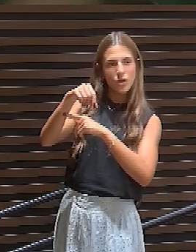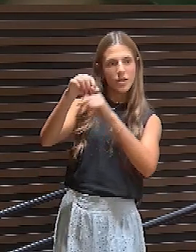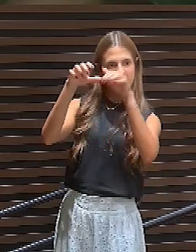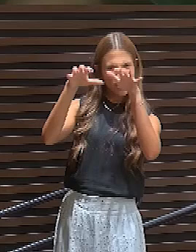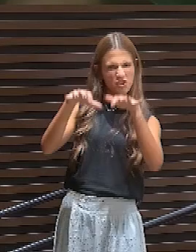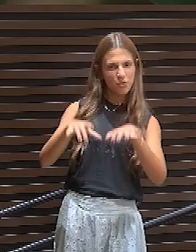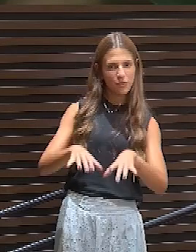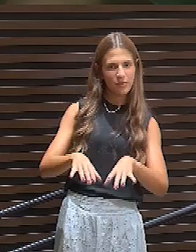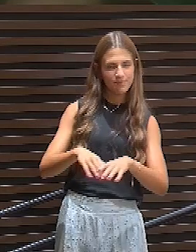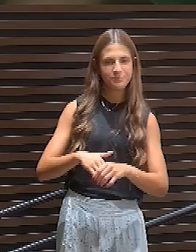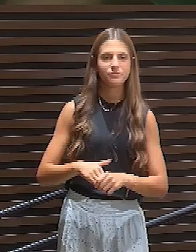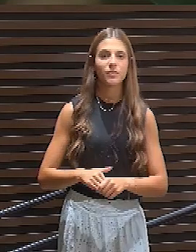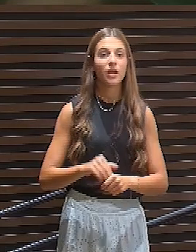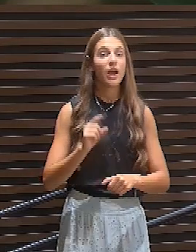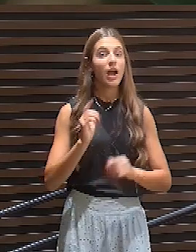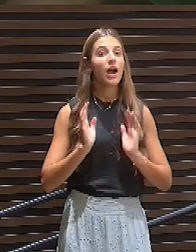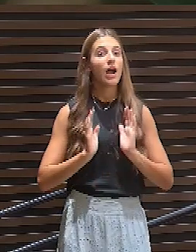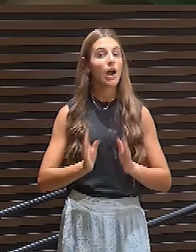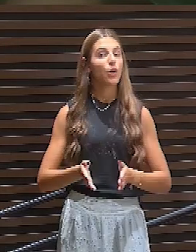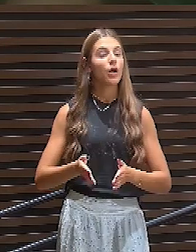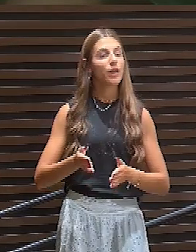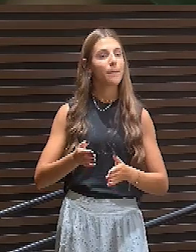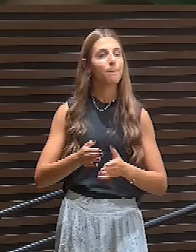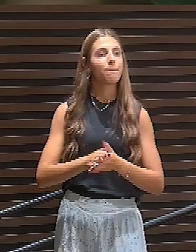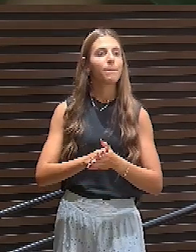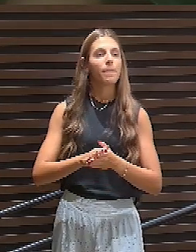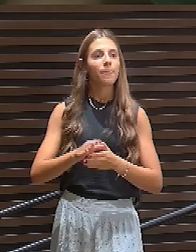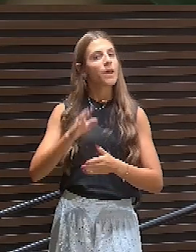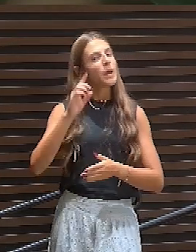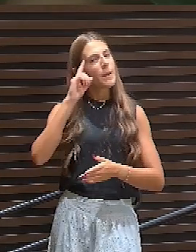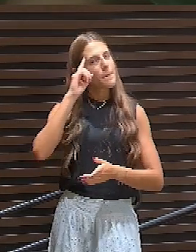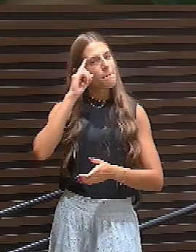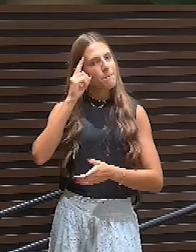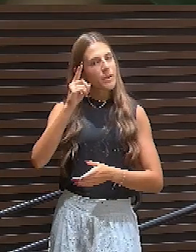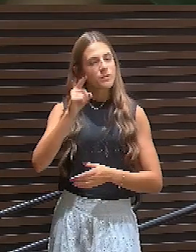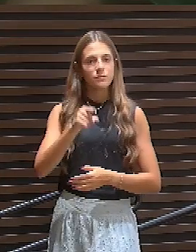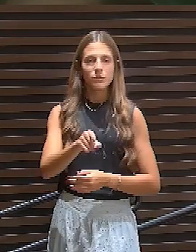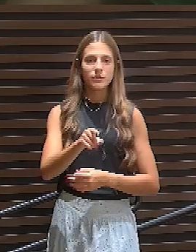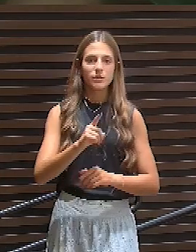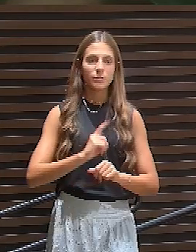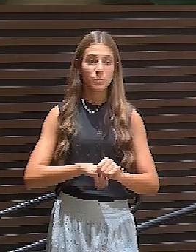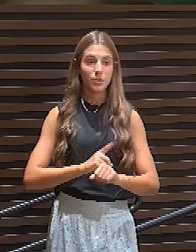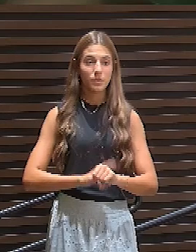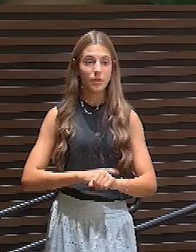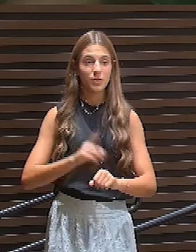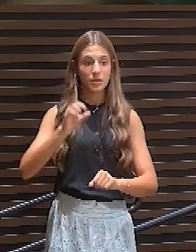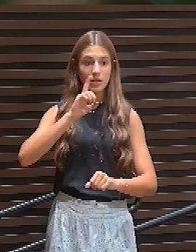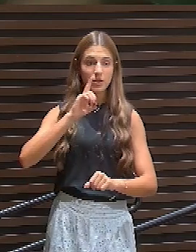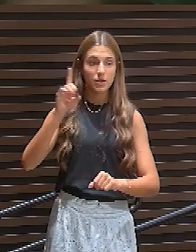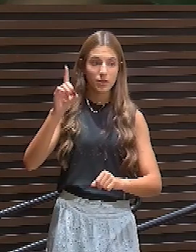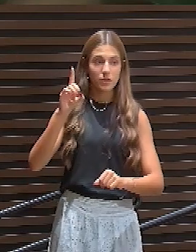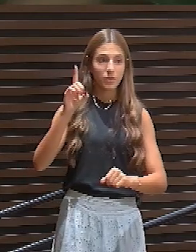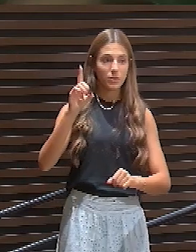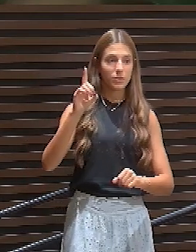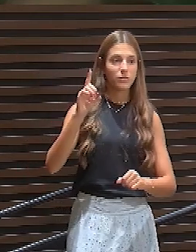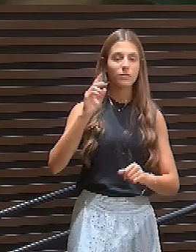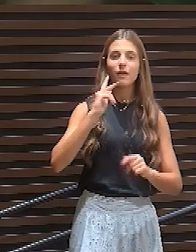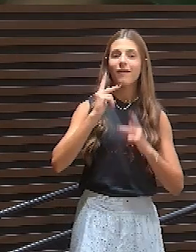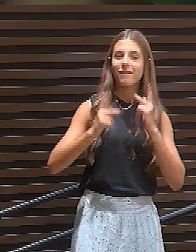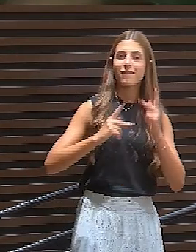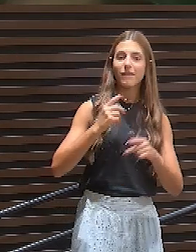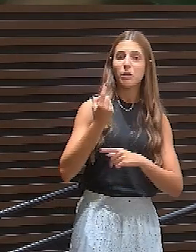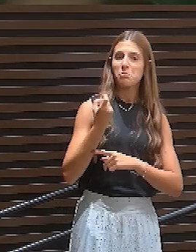Agora, pensa em você, quando Deus fala uma coisa e passa 2 dias sem resposta.